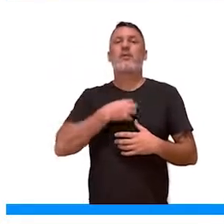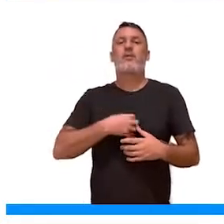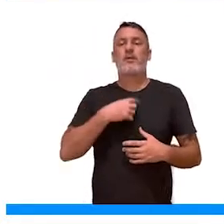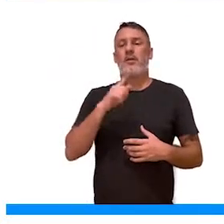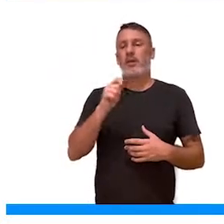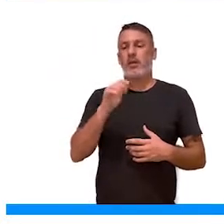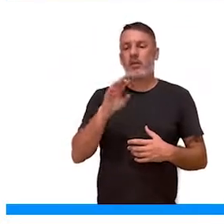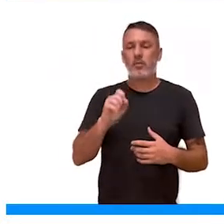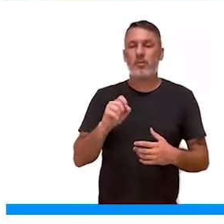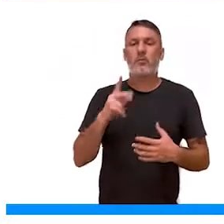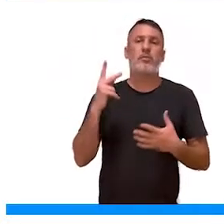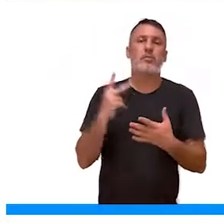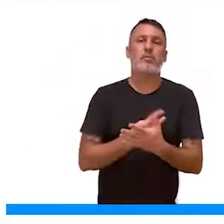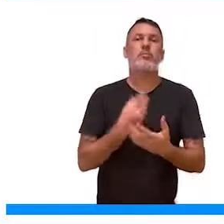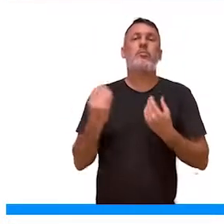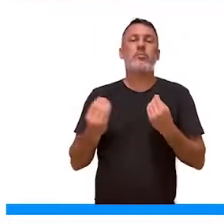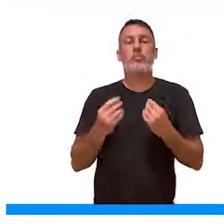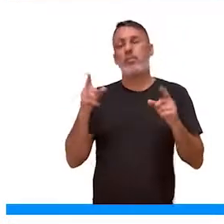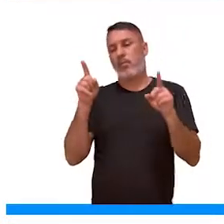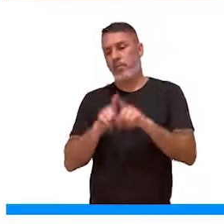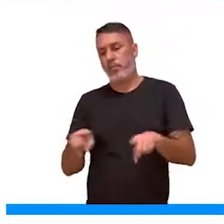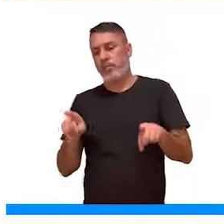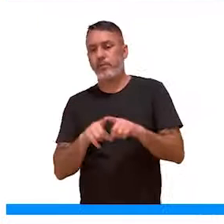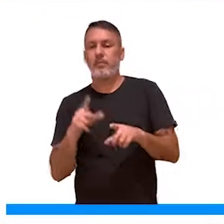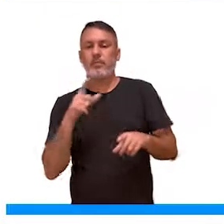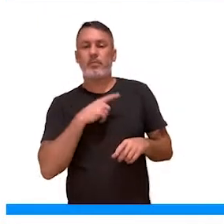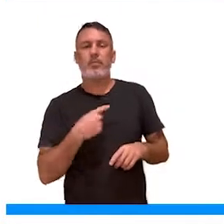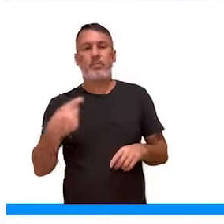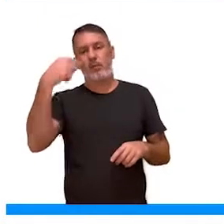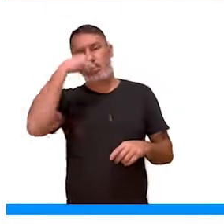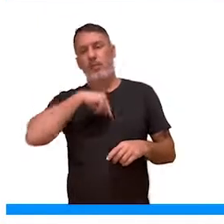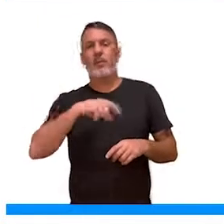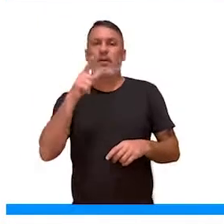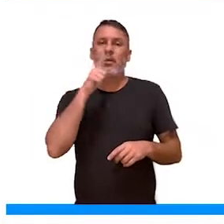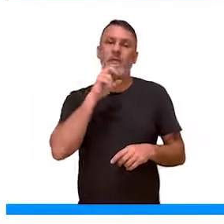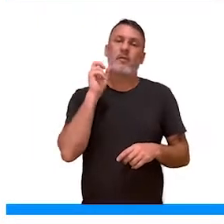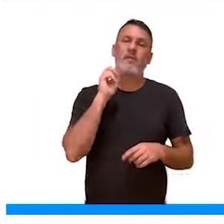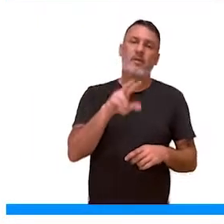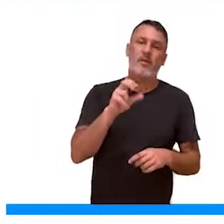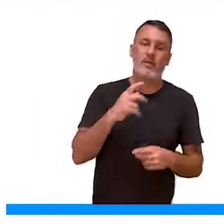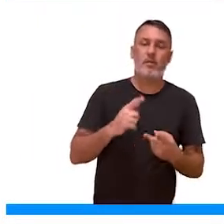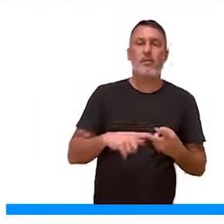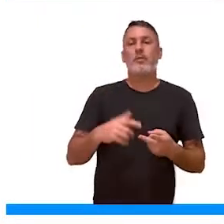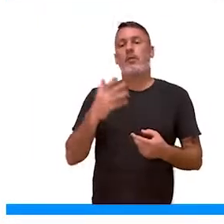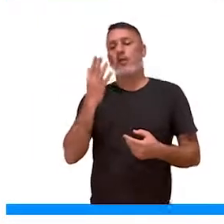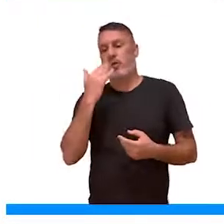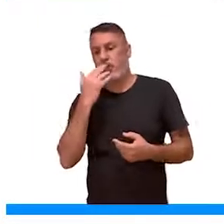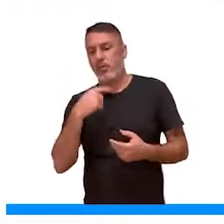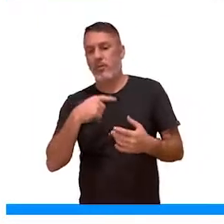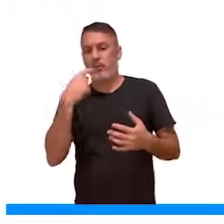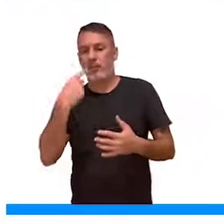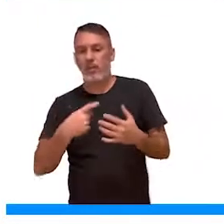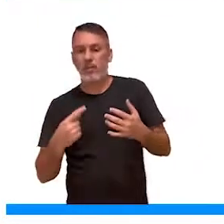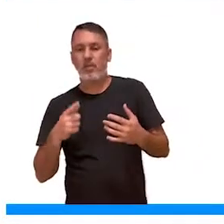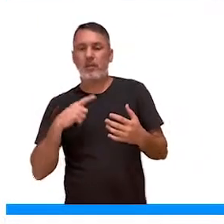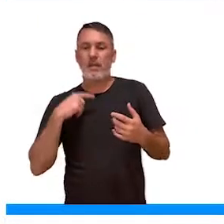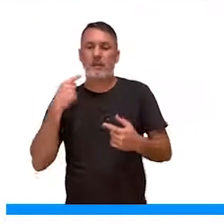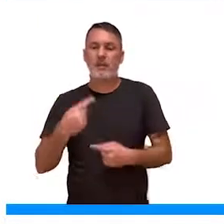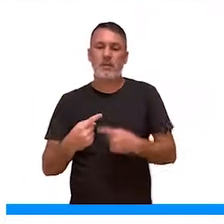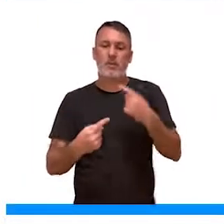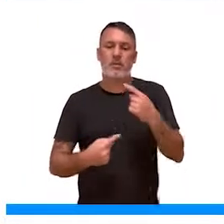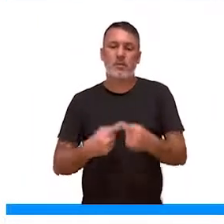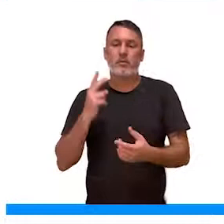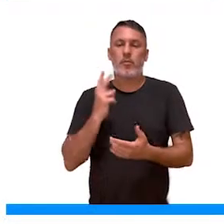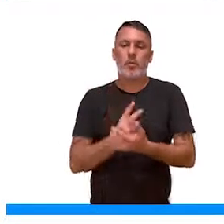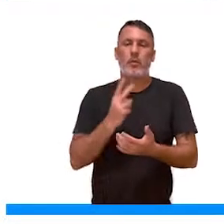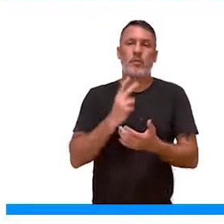gastrointestinais. E como que ela é adquirida? Da mesma maneira. Ingestão de água, alimentos contaminados com cistos, e o seu